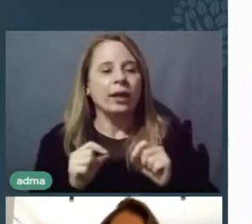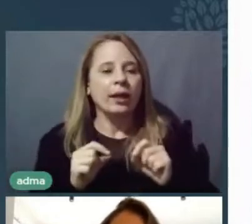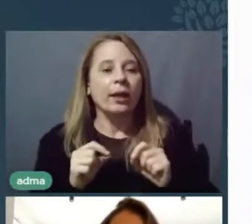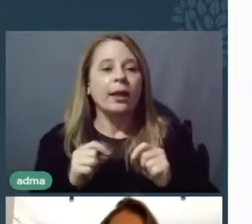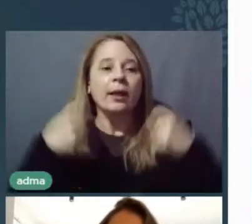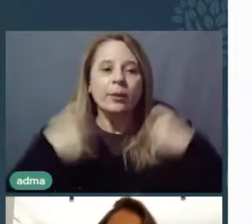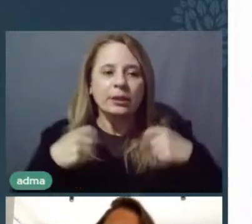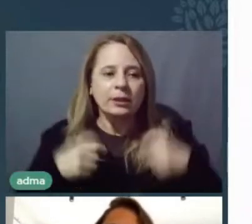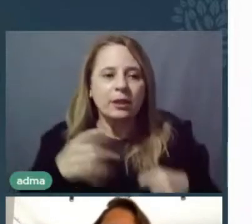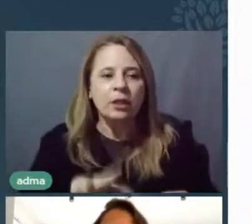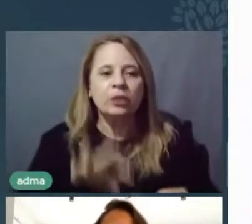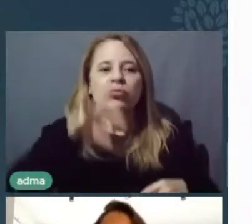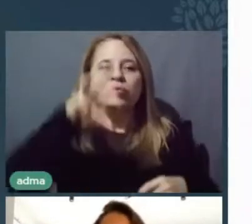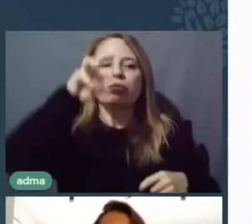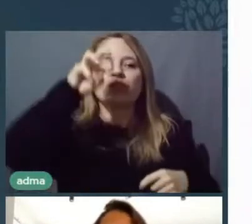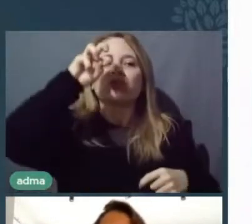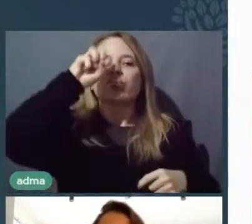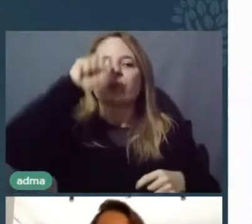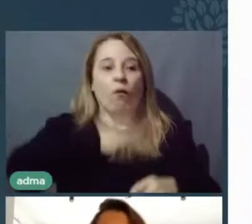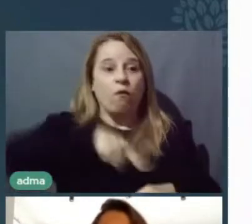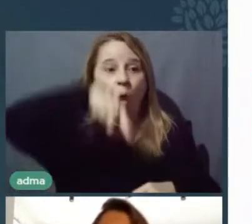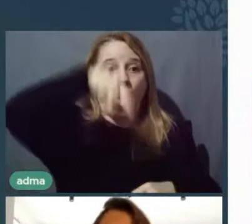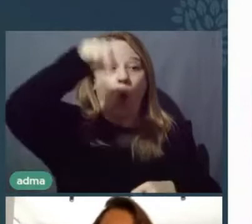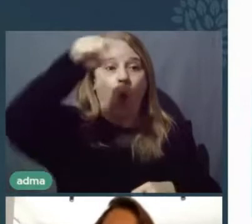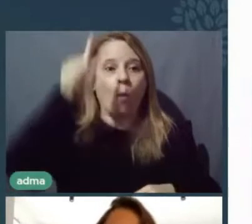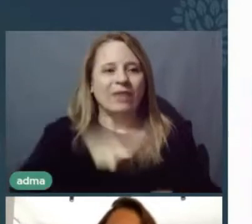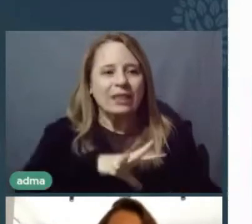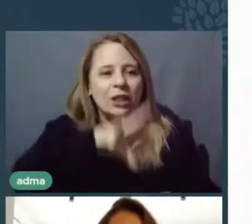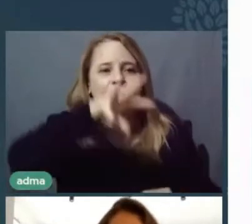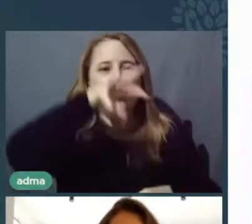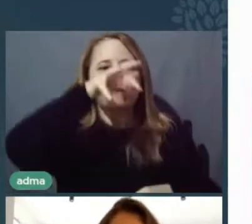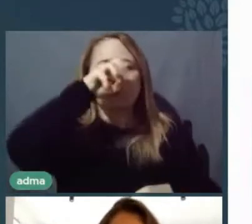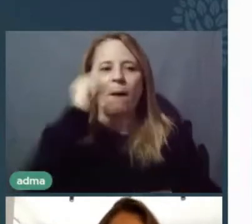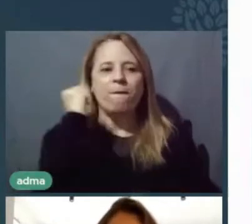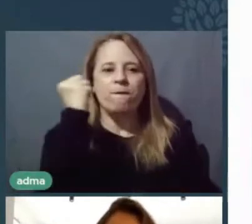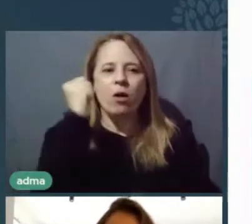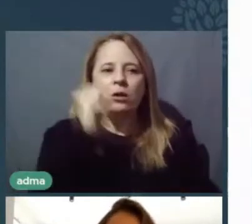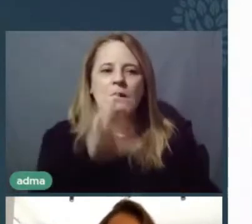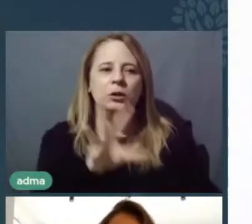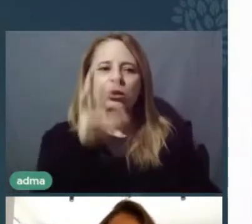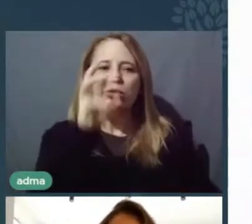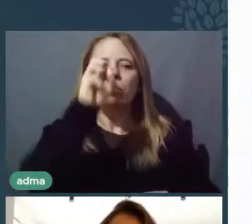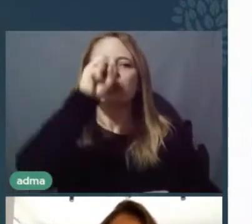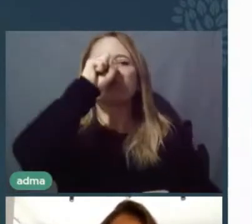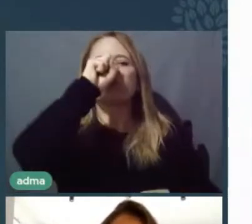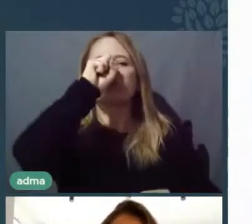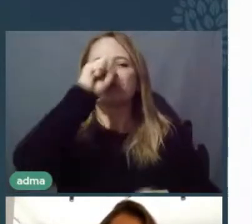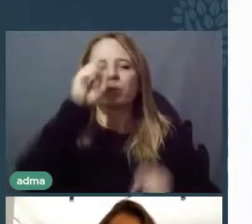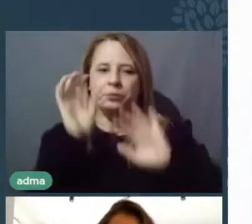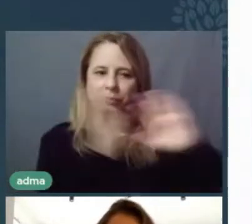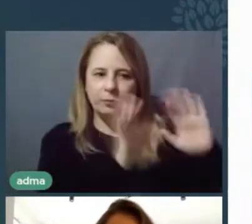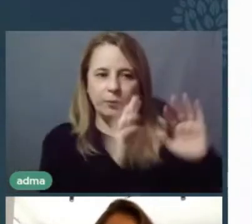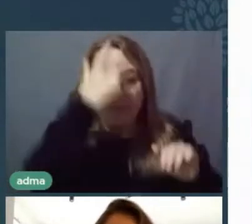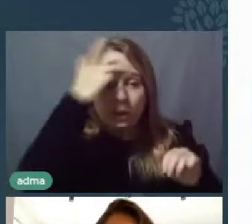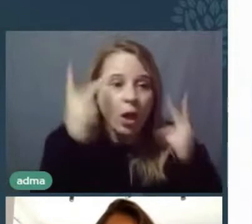aumentar a ventilação, aumentar o volume de ar, respirar com mais amplitude. No indivíduo com asma, que tem